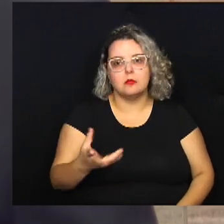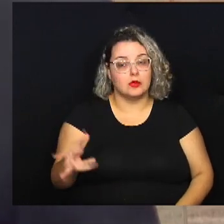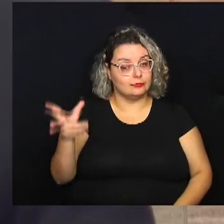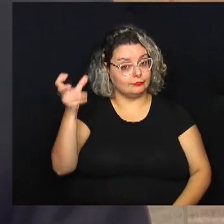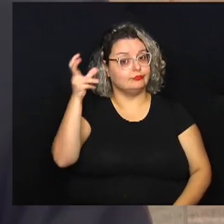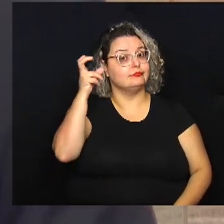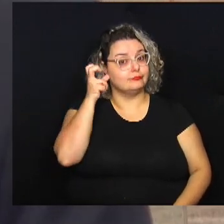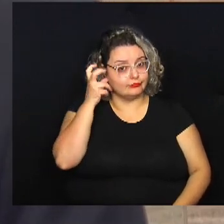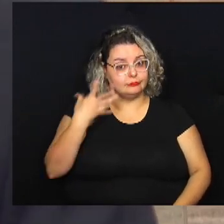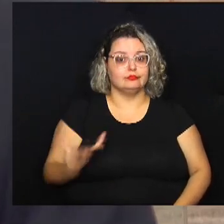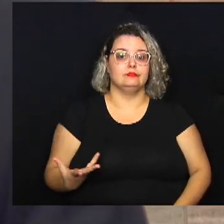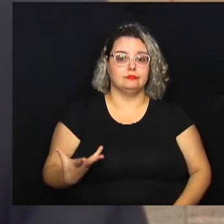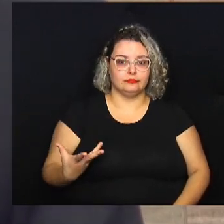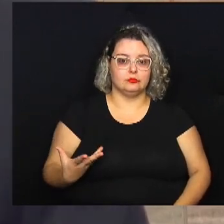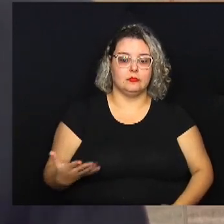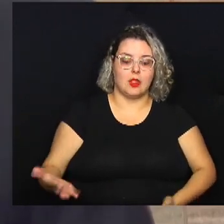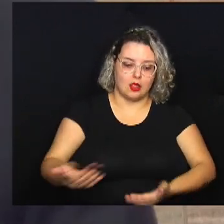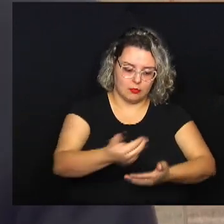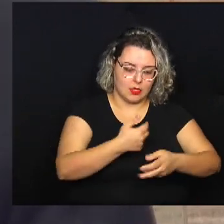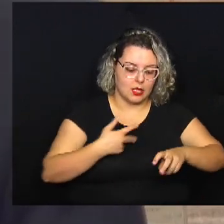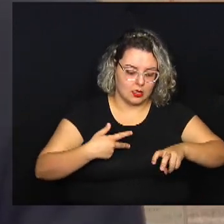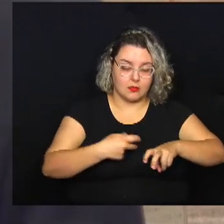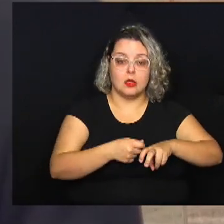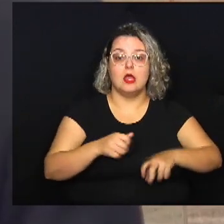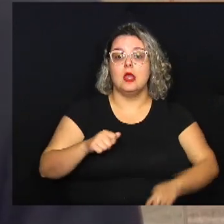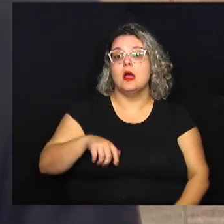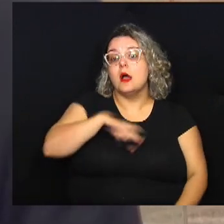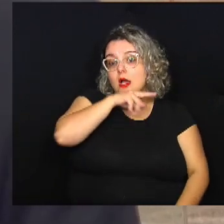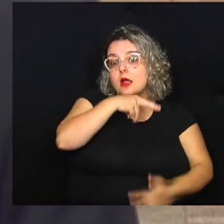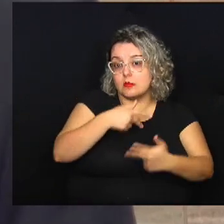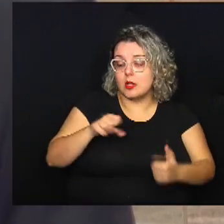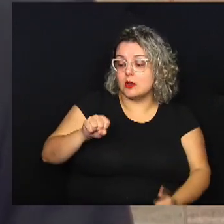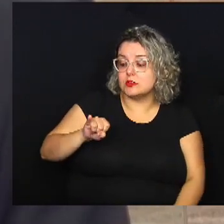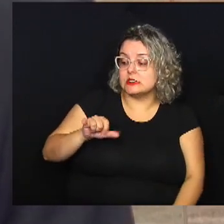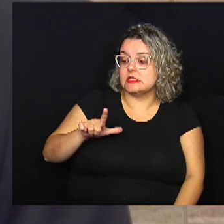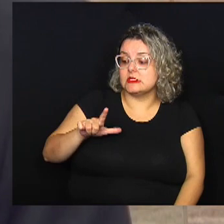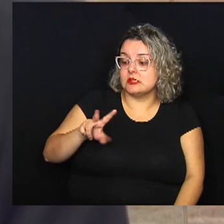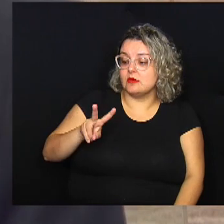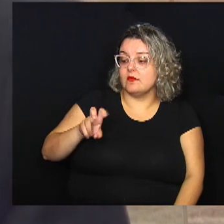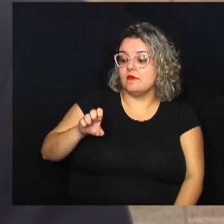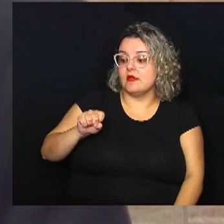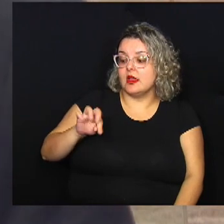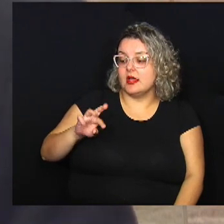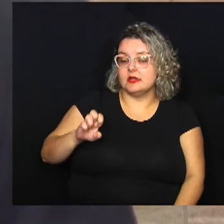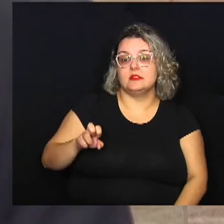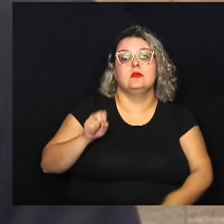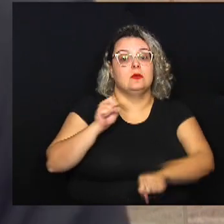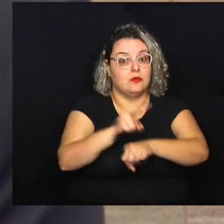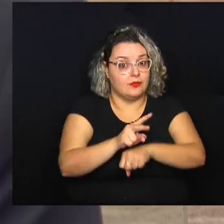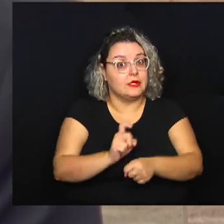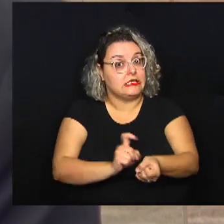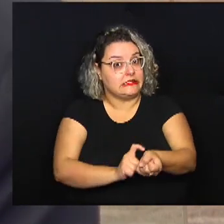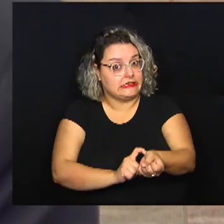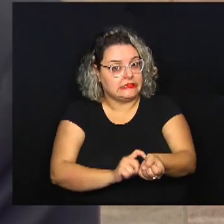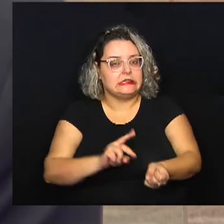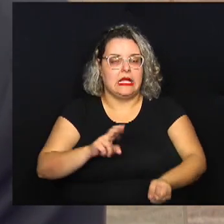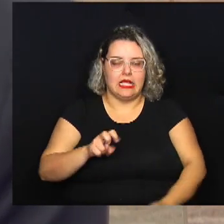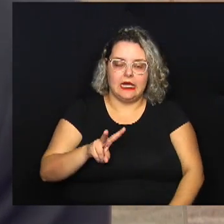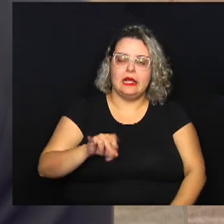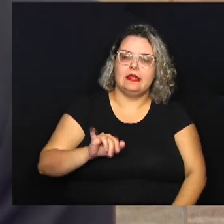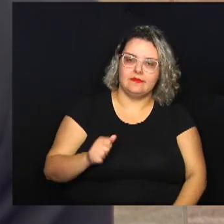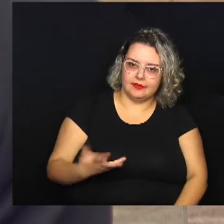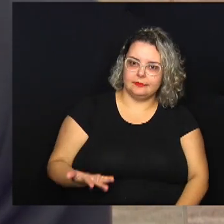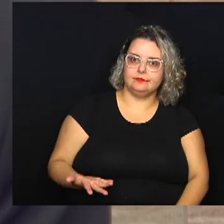ouvimos de captura de animais silvestres mesmo com o vírus da raiva, né? E portanto